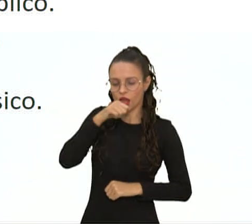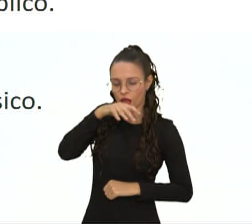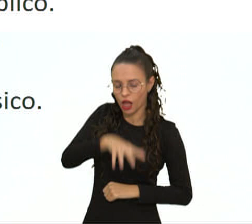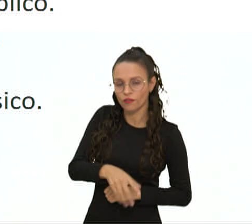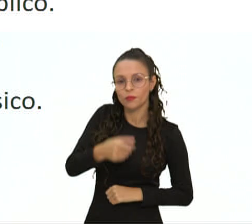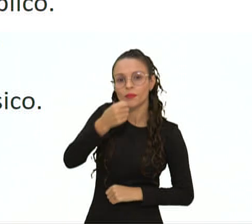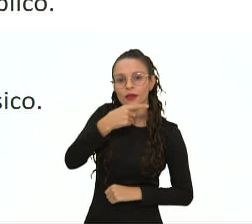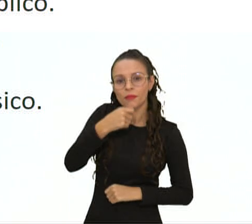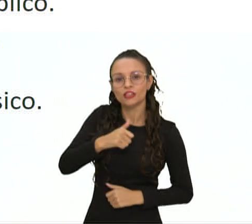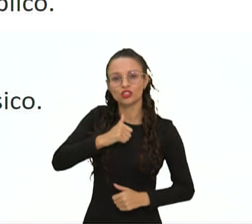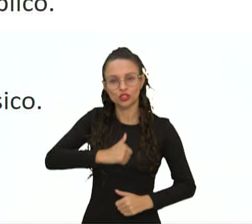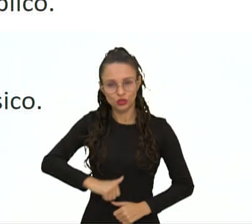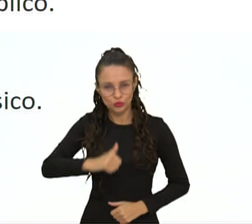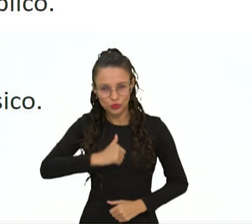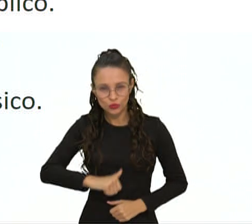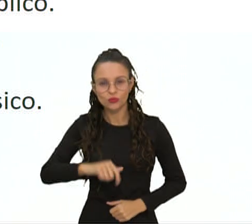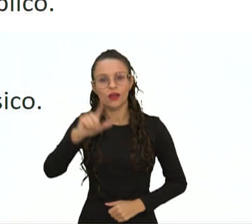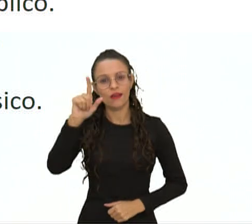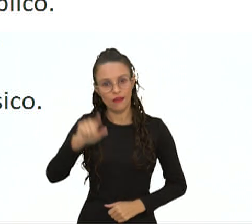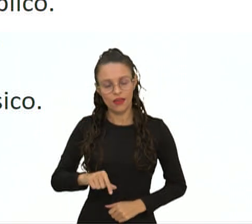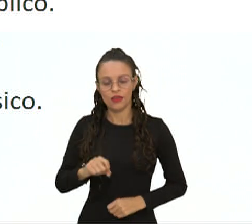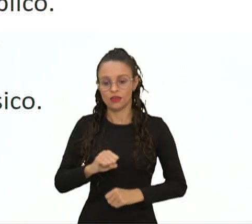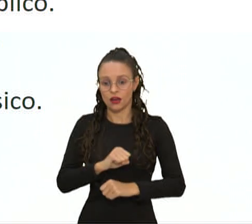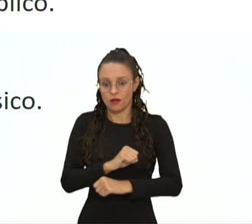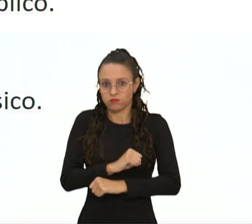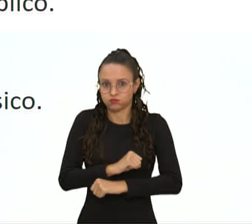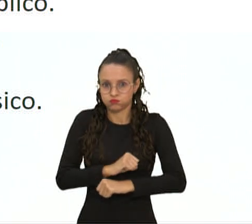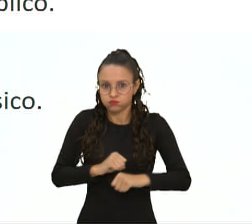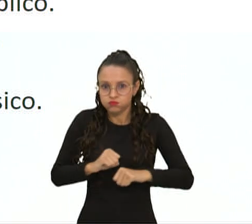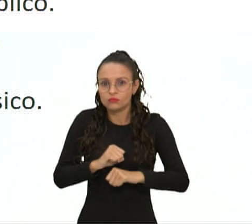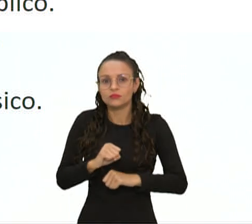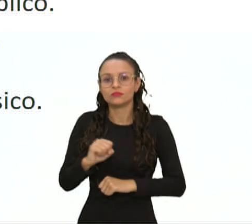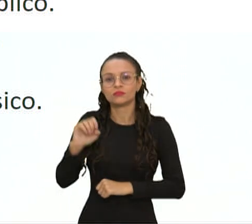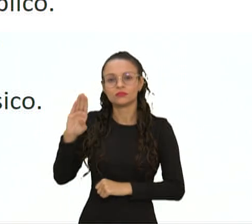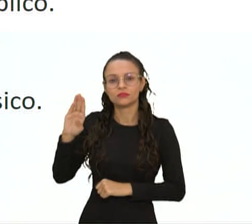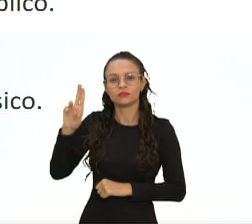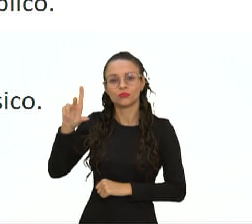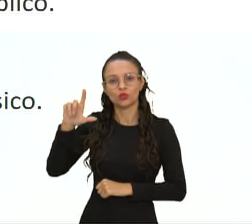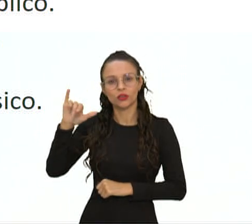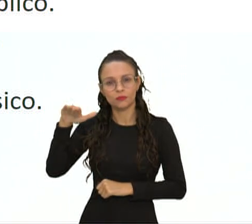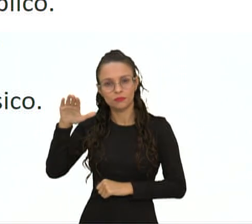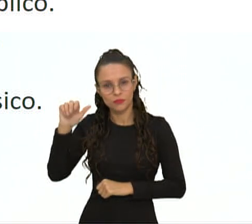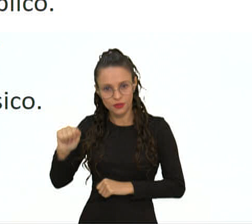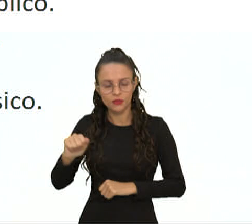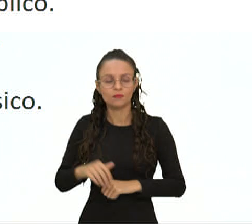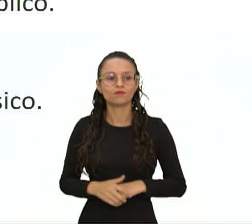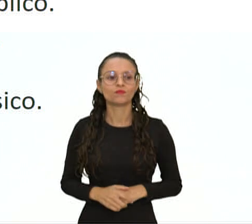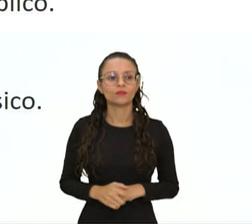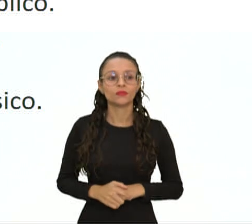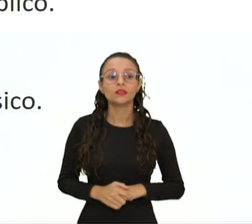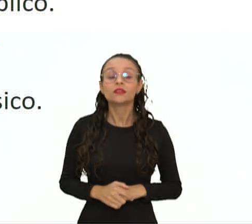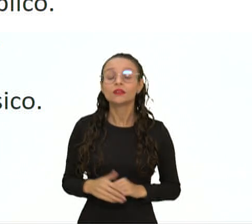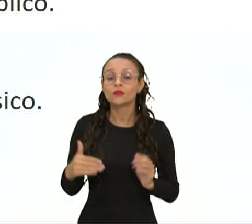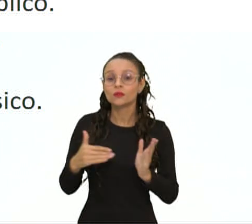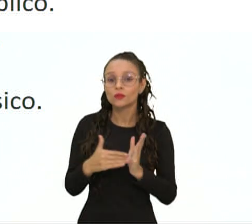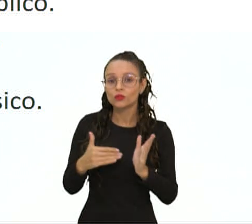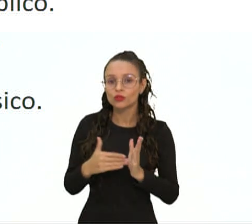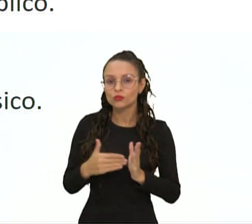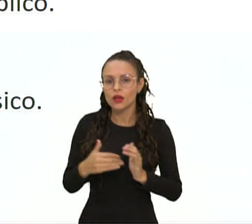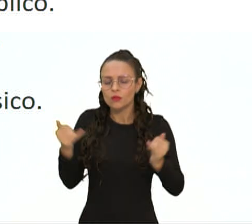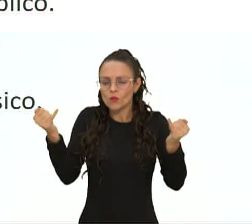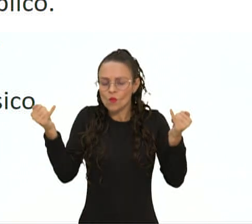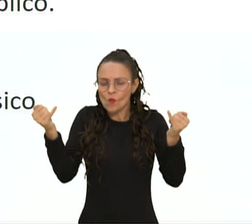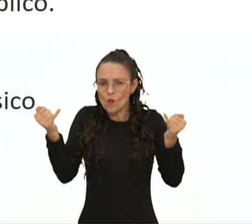laxantes é a bulimia né que a pessoa vai provocar vai buscar compensações e perda excessiva